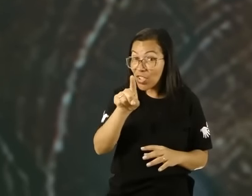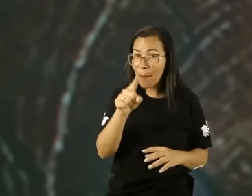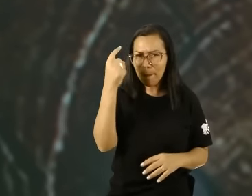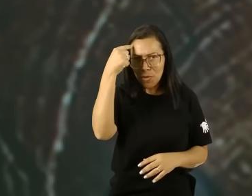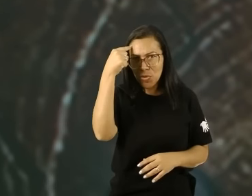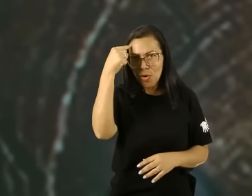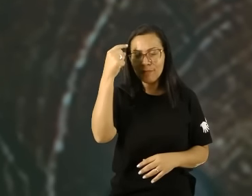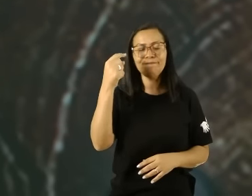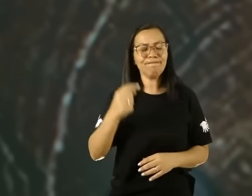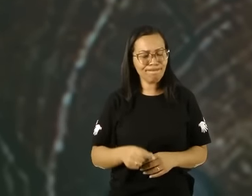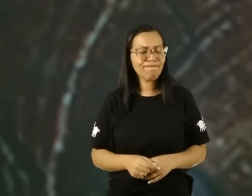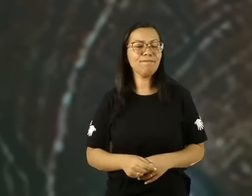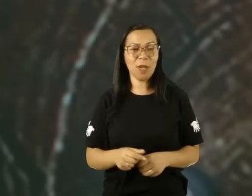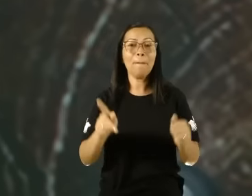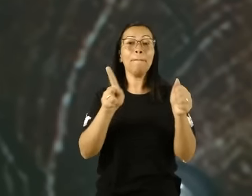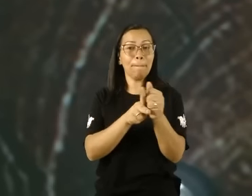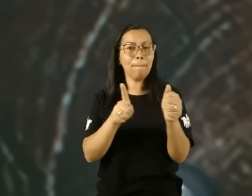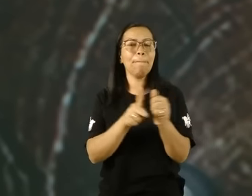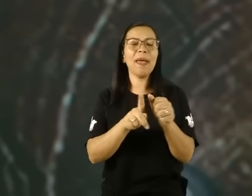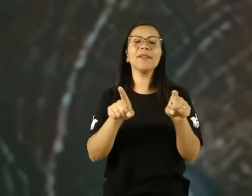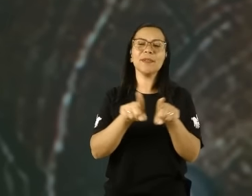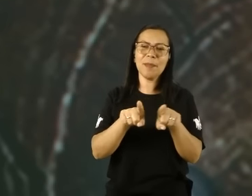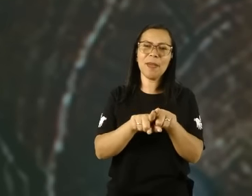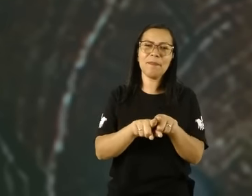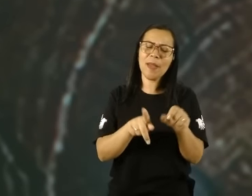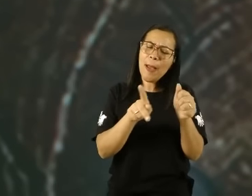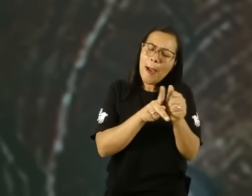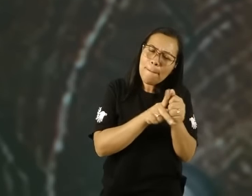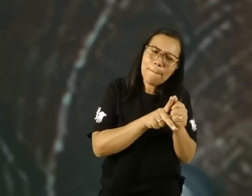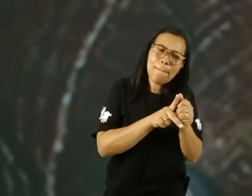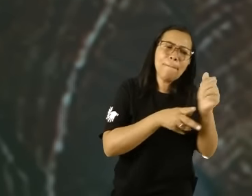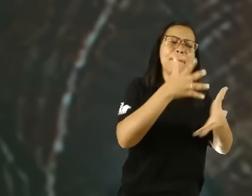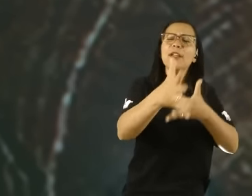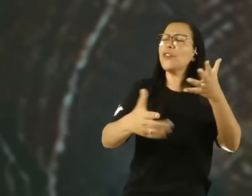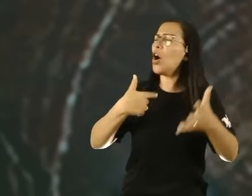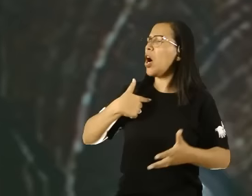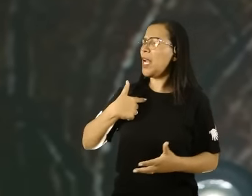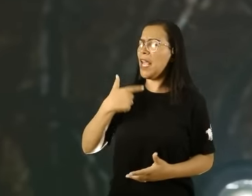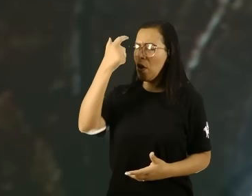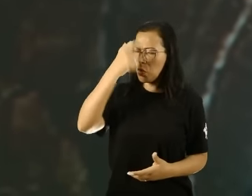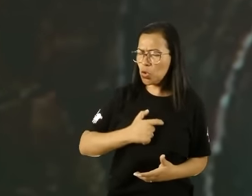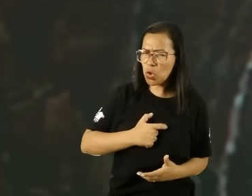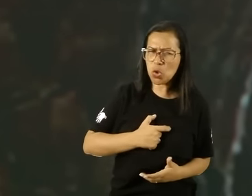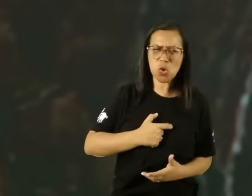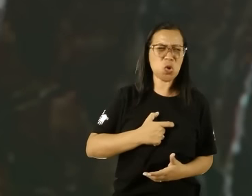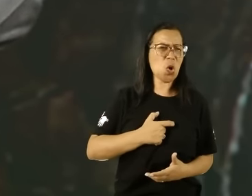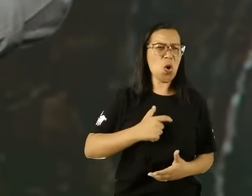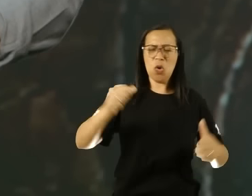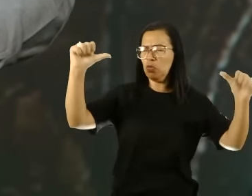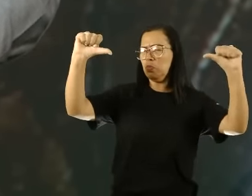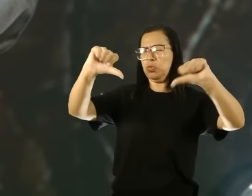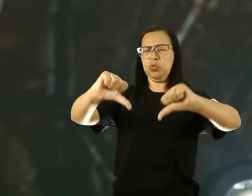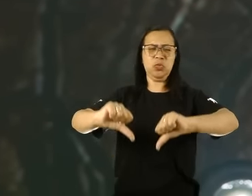eu não sou bom para ser cristão, eu não sou bom para ser discípulo de Jesus, eu vou voltar a ser quem eu fui um